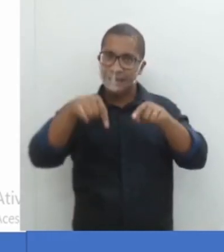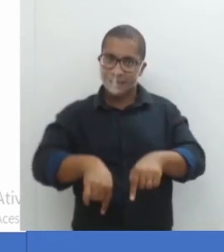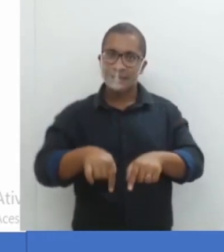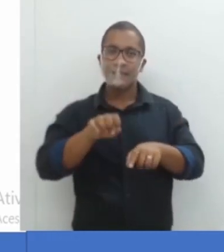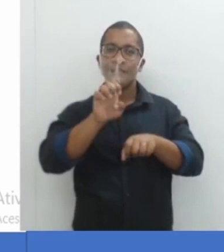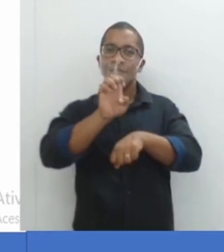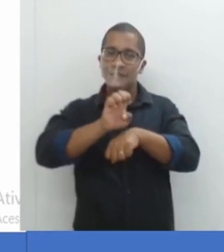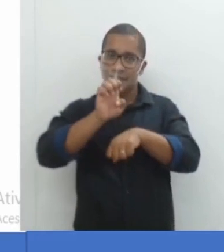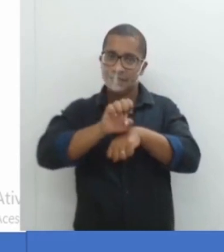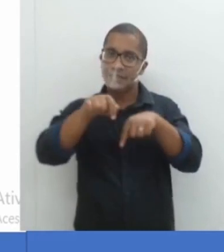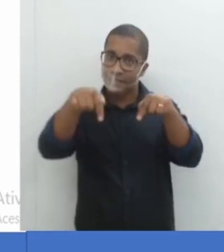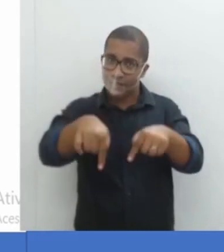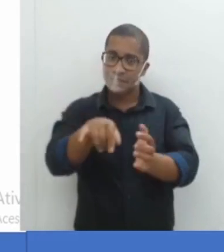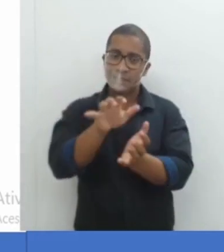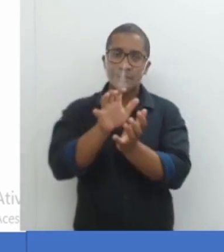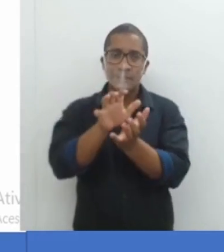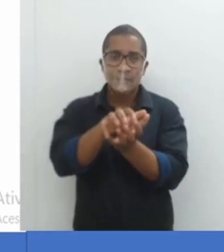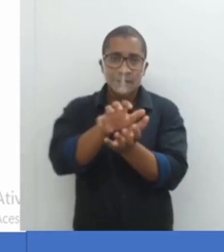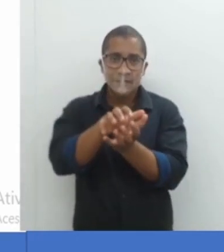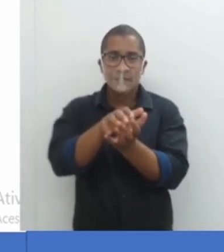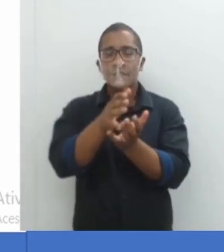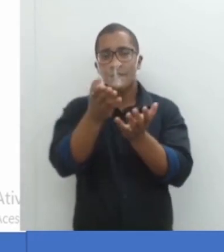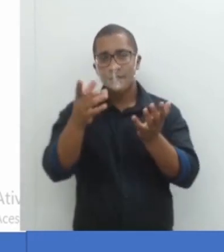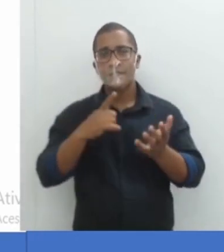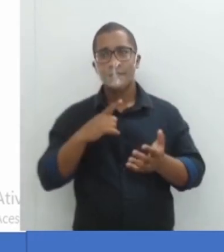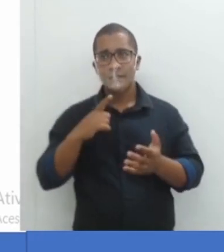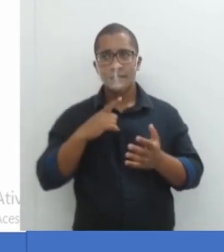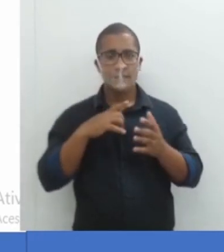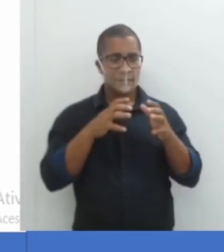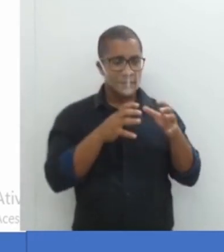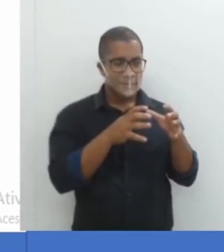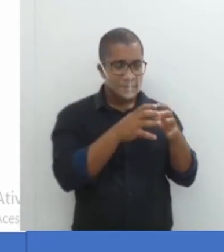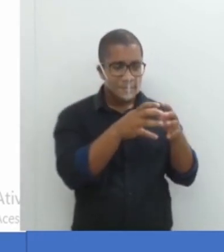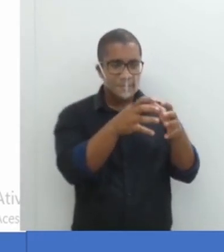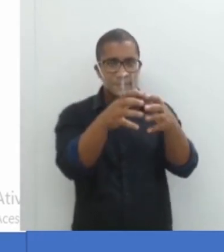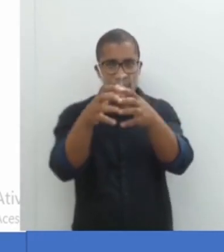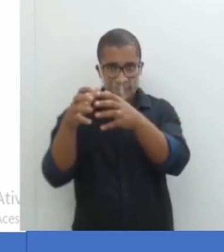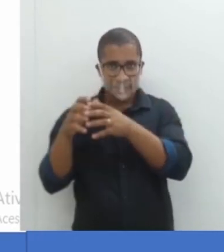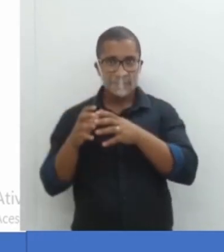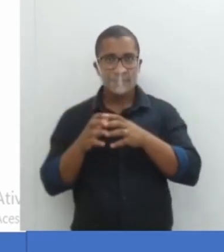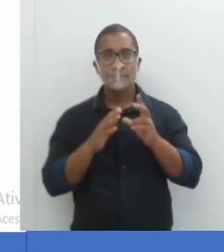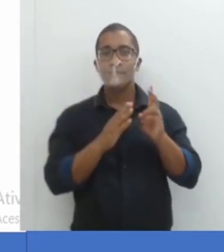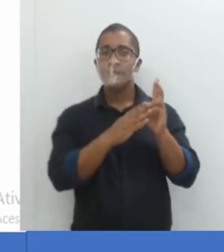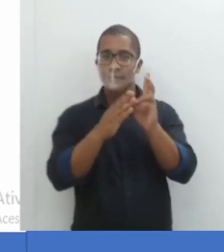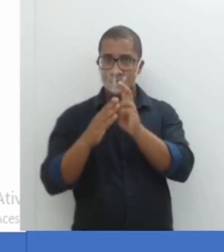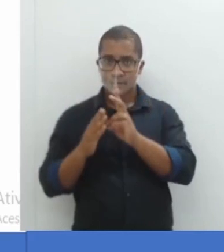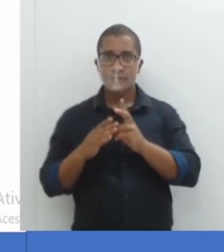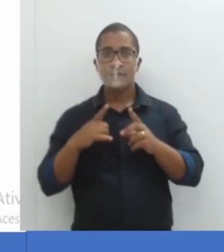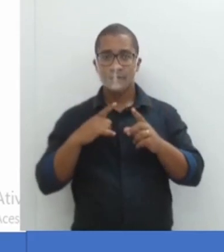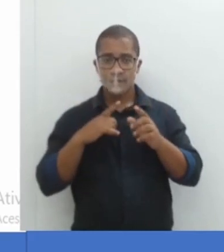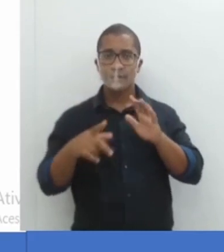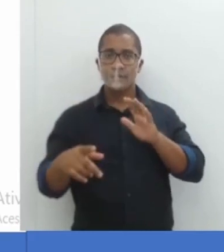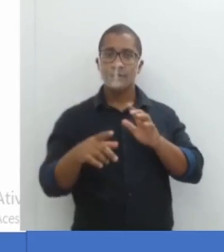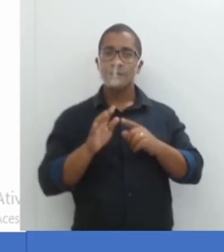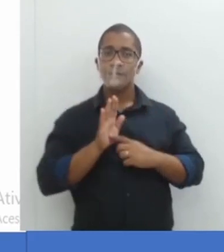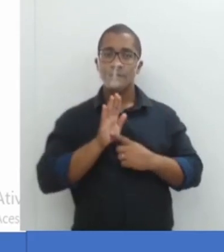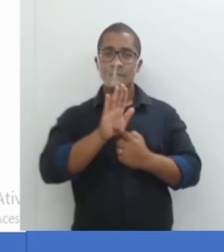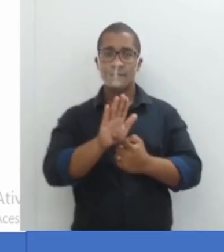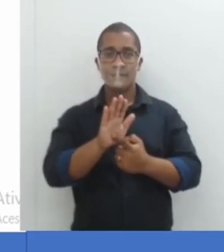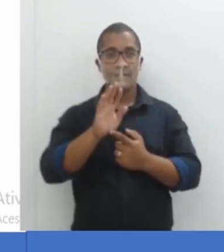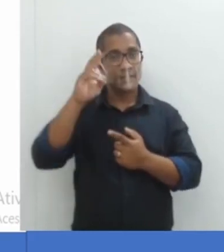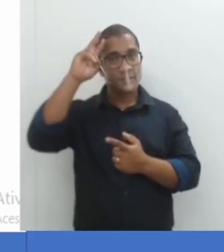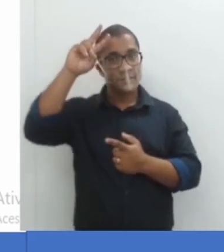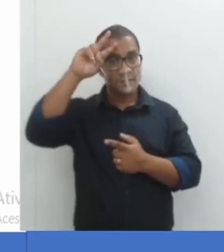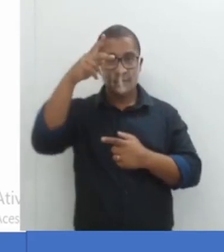as nossas queridos e queridas tribos que representam a história do estado de Pernambuco, tá certo?